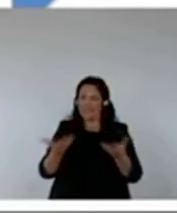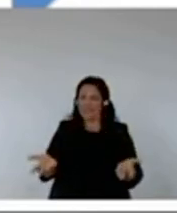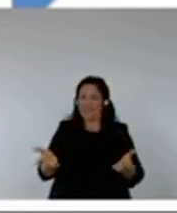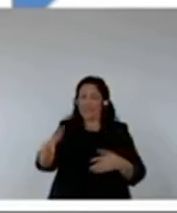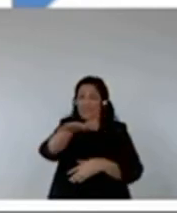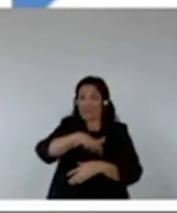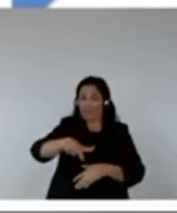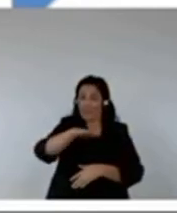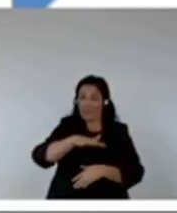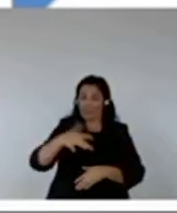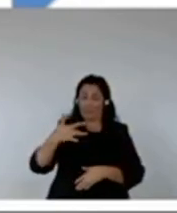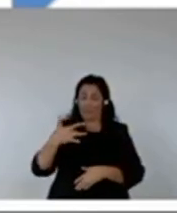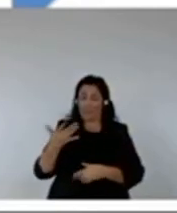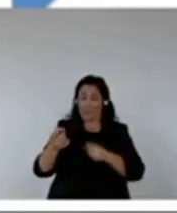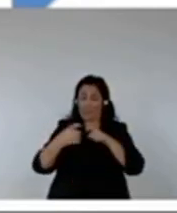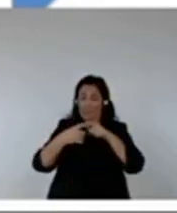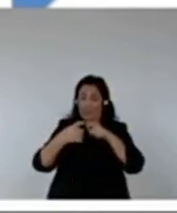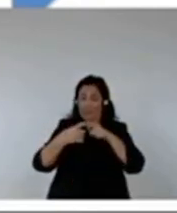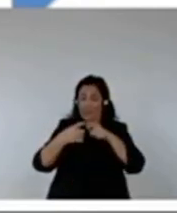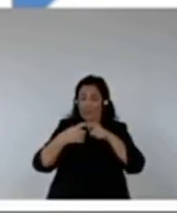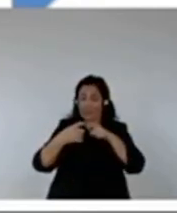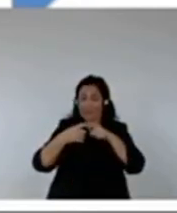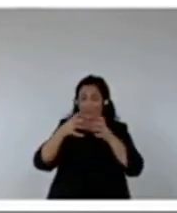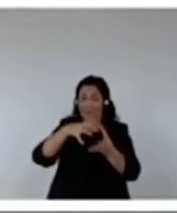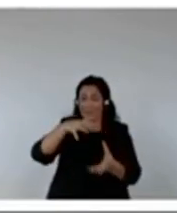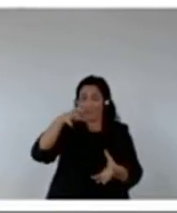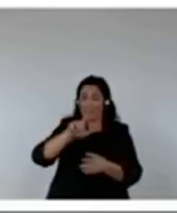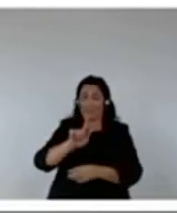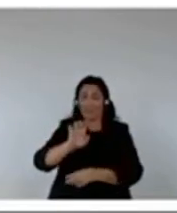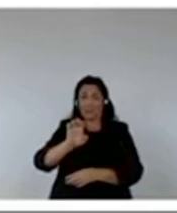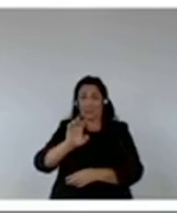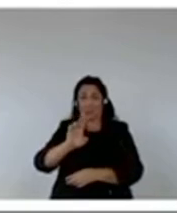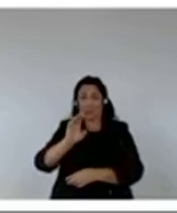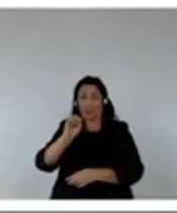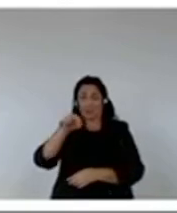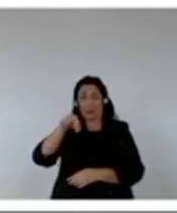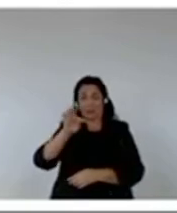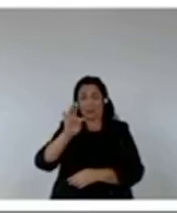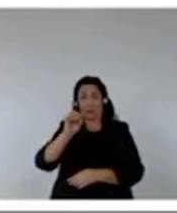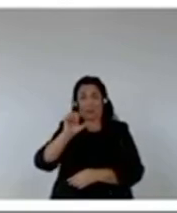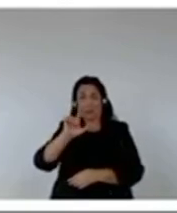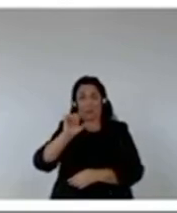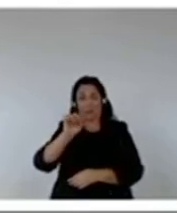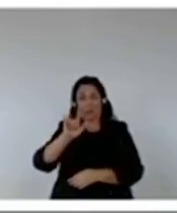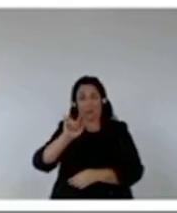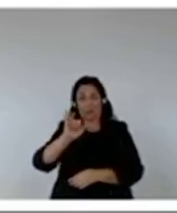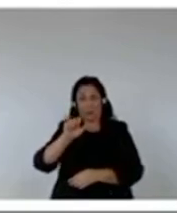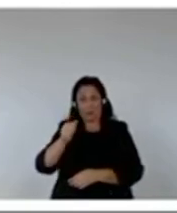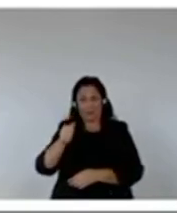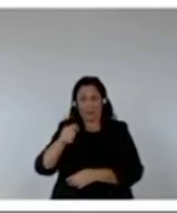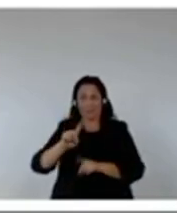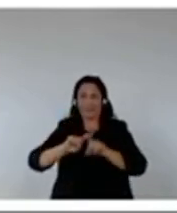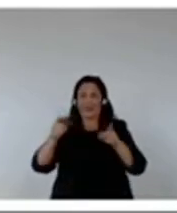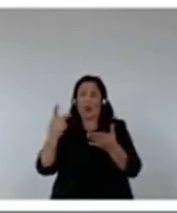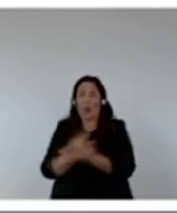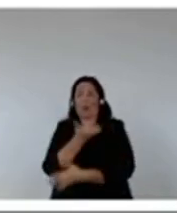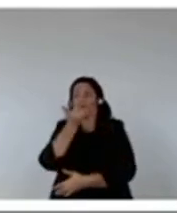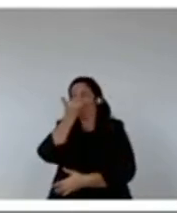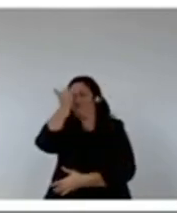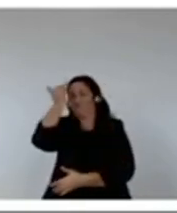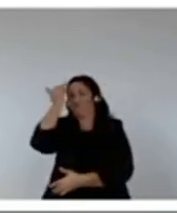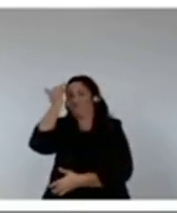e tem avançado bastante no nosso país, até que chegou o novo coronavírus. E ele